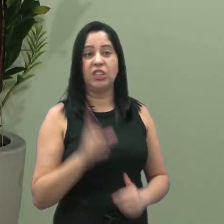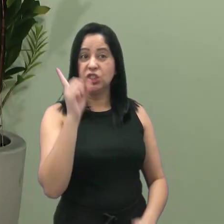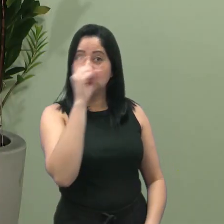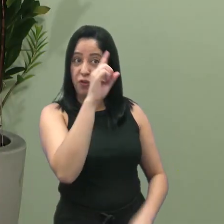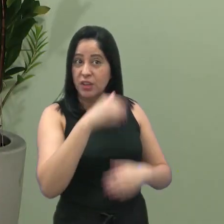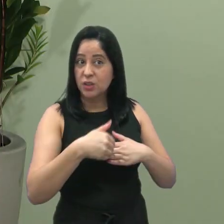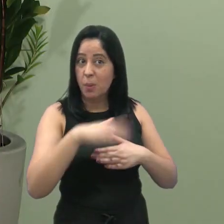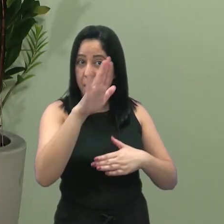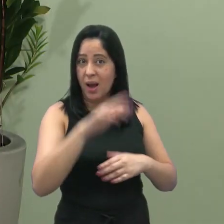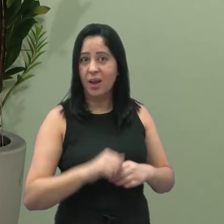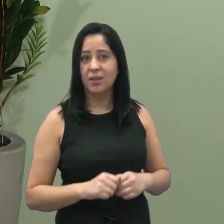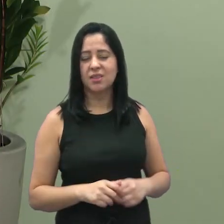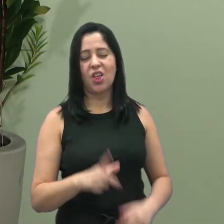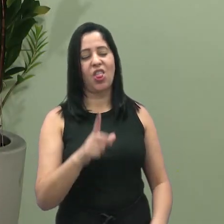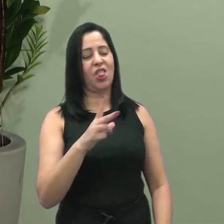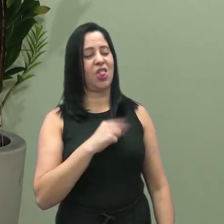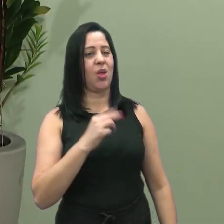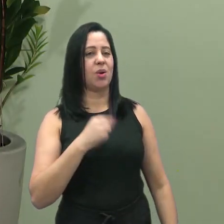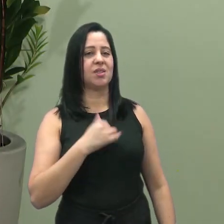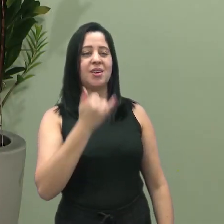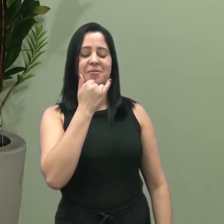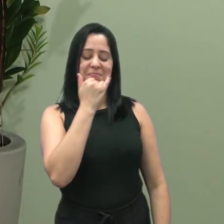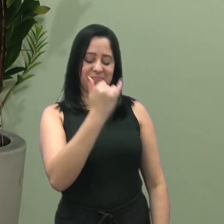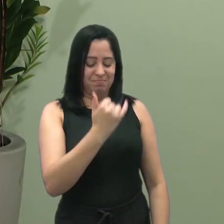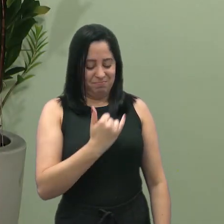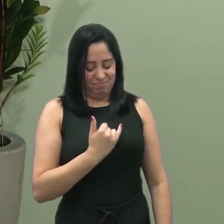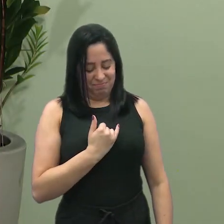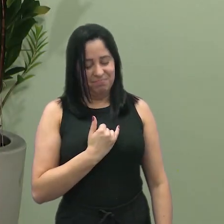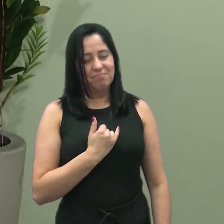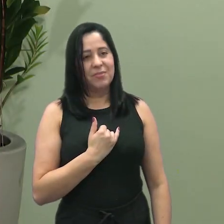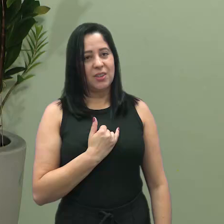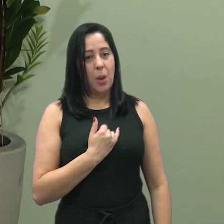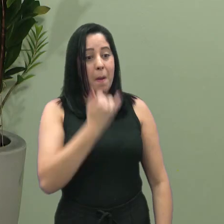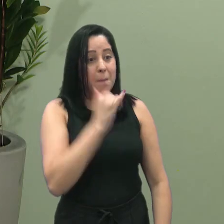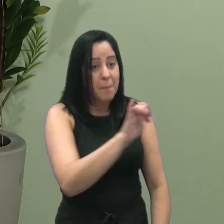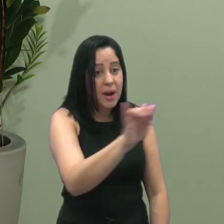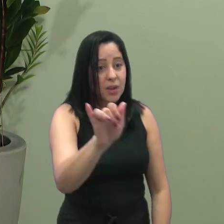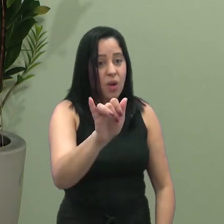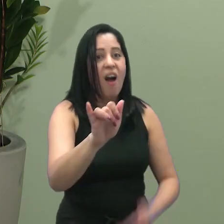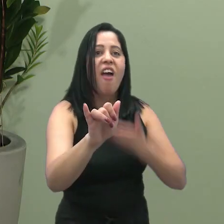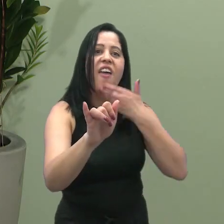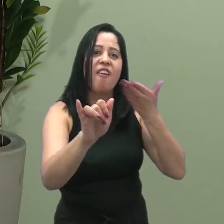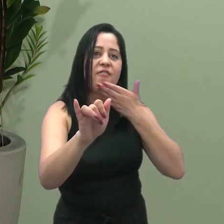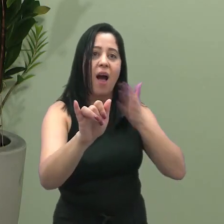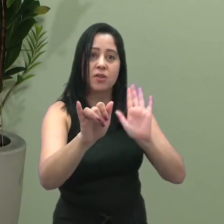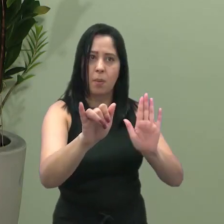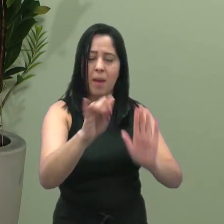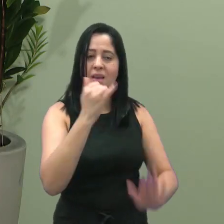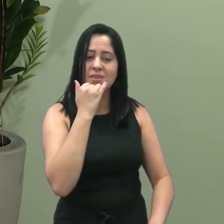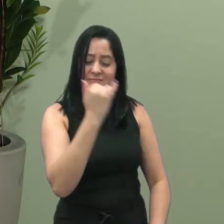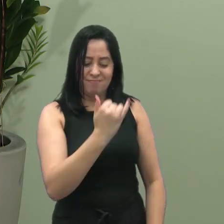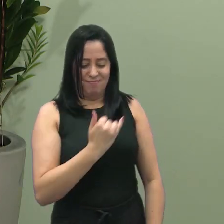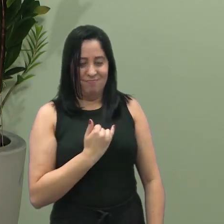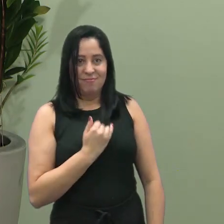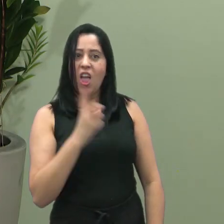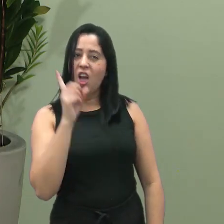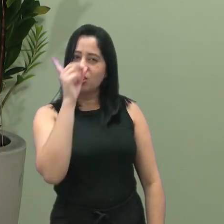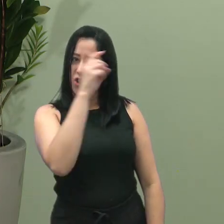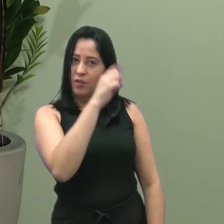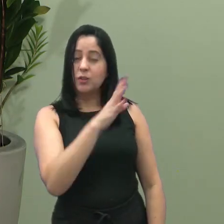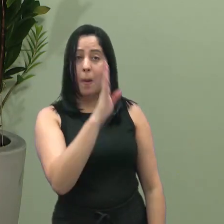mais difícil é a gente se perdoar, né? Acho que perdoar o outro é mais fácil. Mas se perdoar é